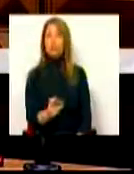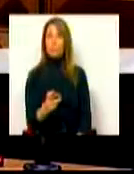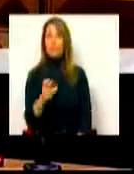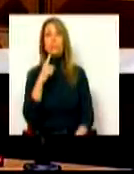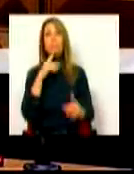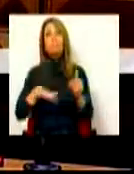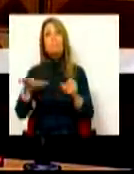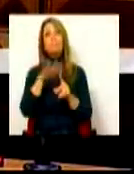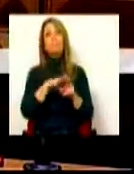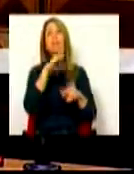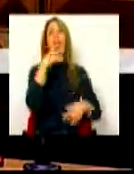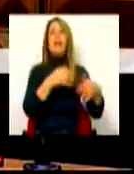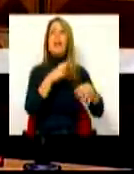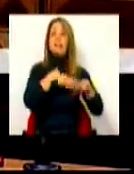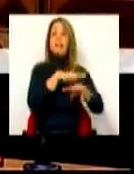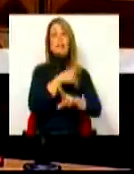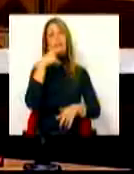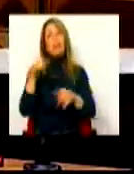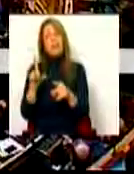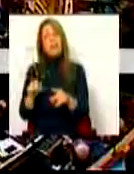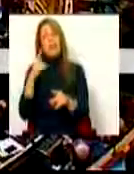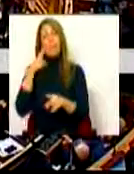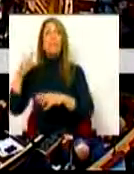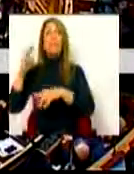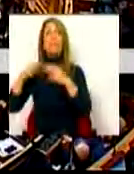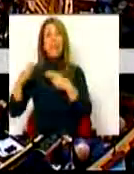para a gestão administrativa e tributária, que bem precisa delas. Muito obrigada. Obrigado.